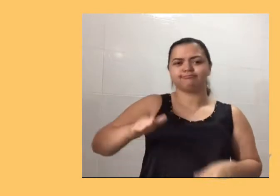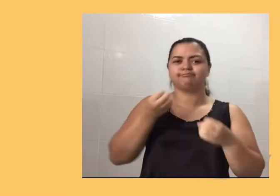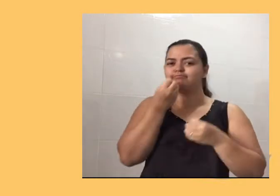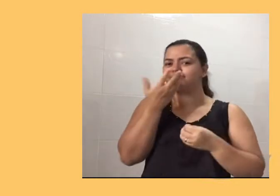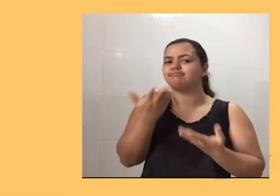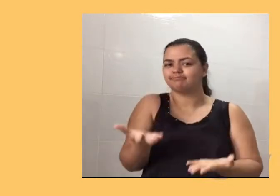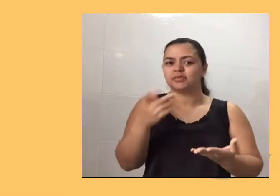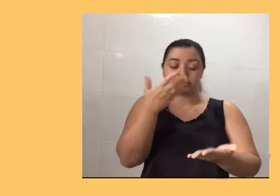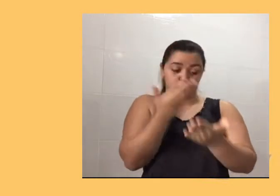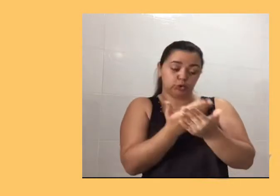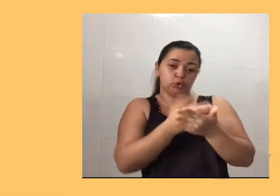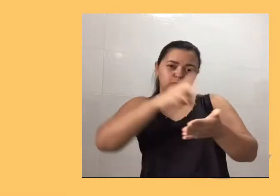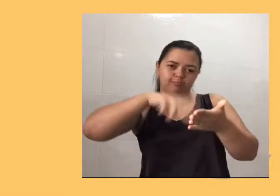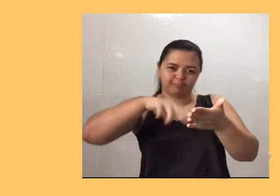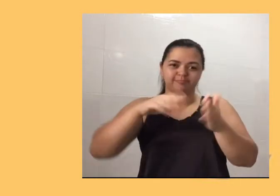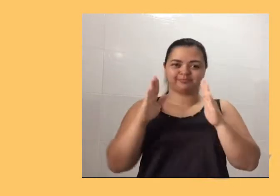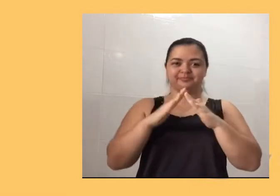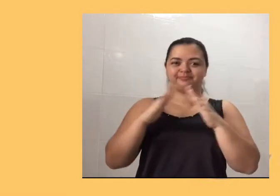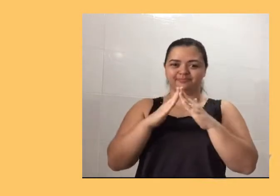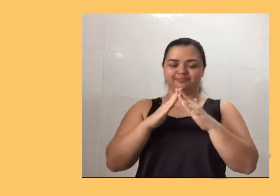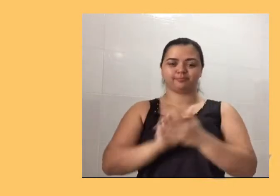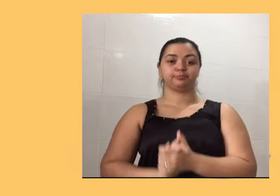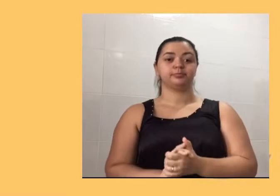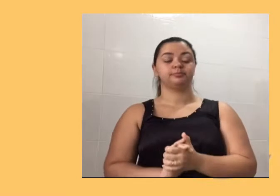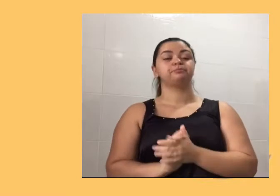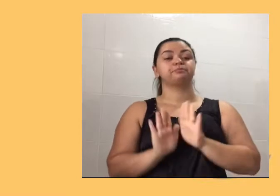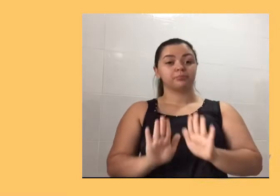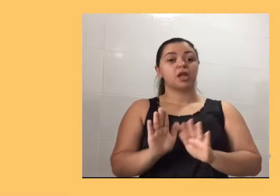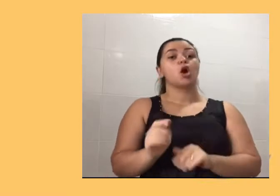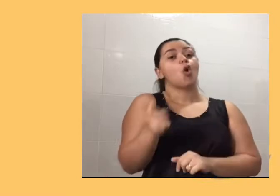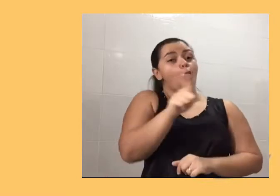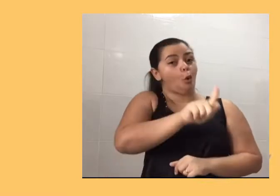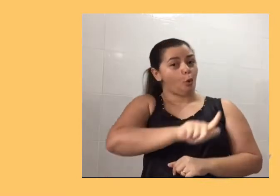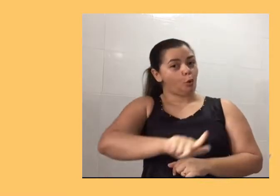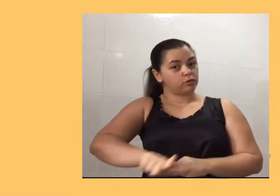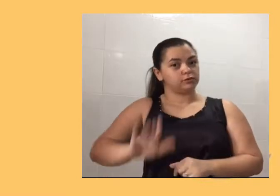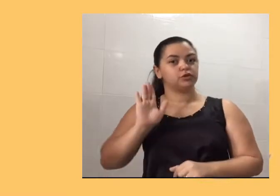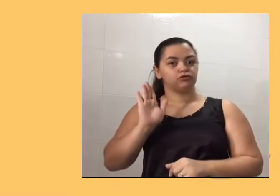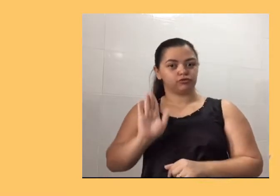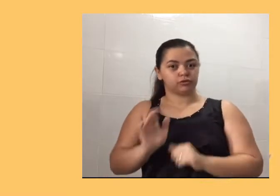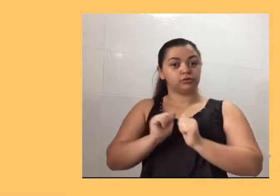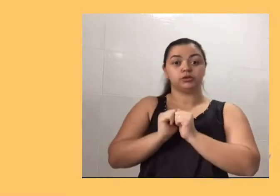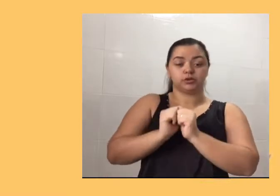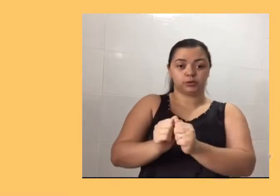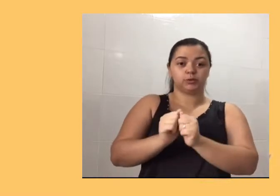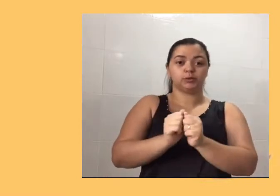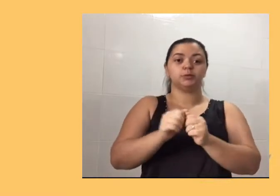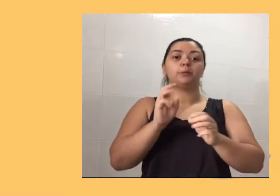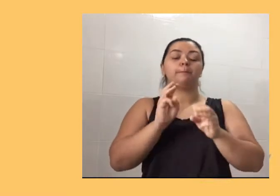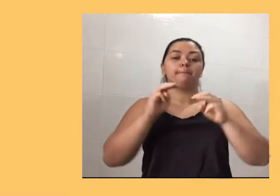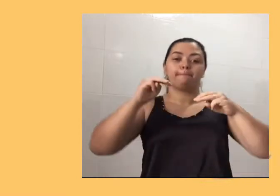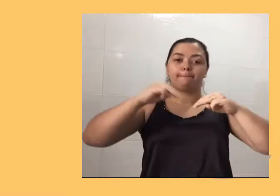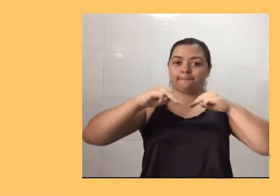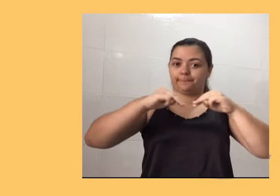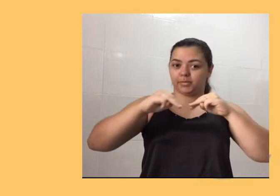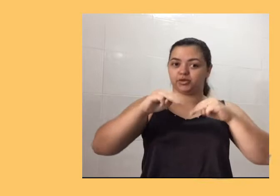estudando a palavra em casa. Pois bem, continuando o que a gente já vinha fazendo no Ministério Infantil, nós vamos enviar para vocês